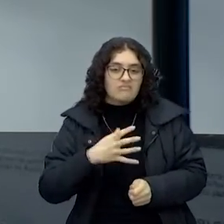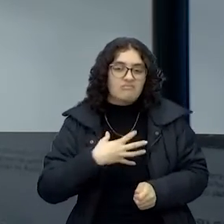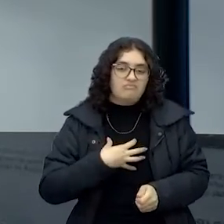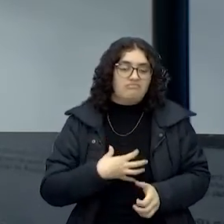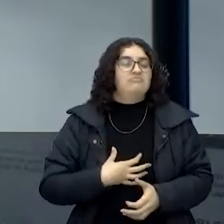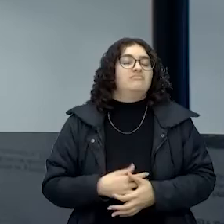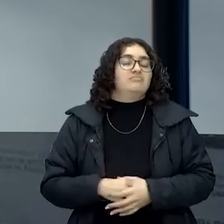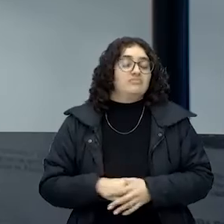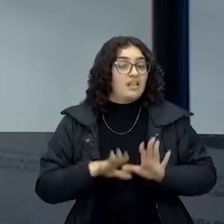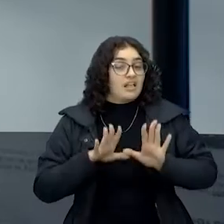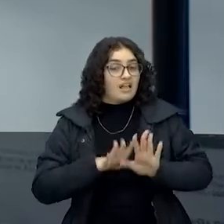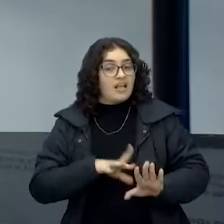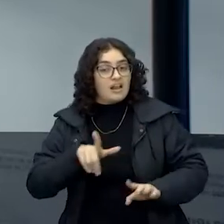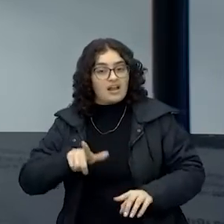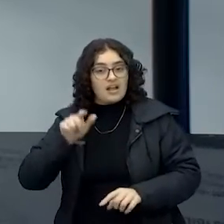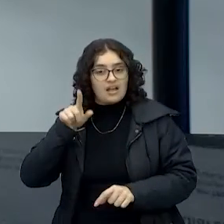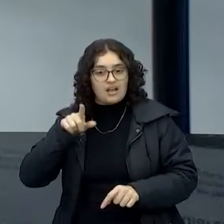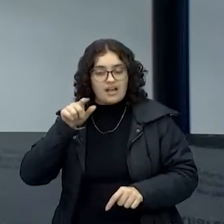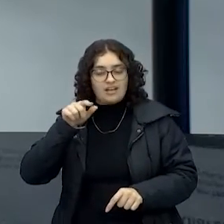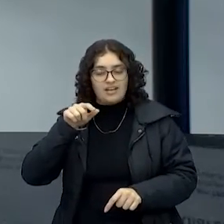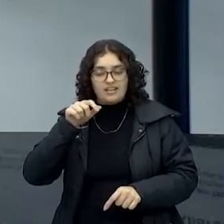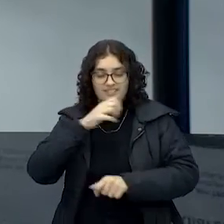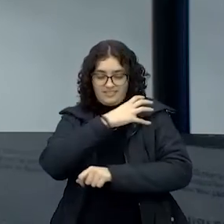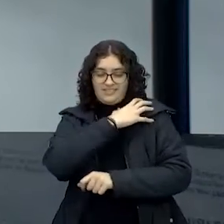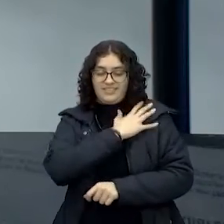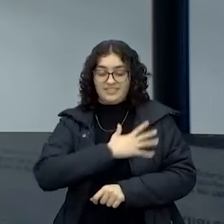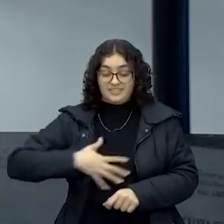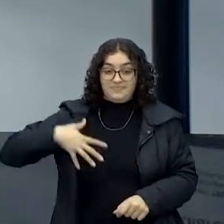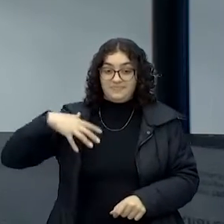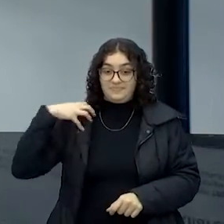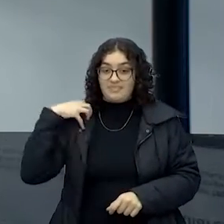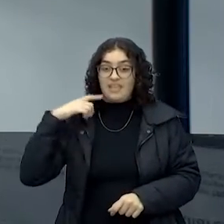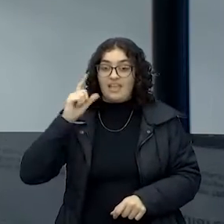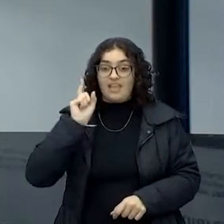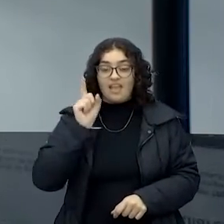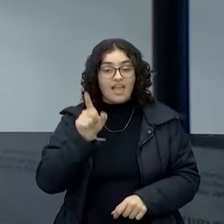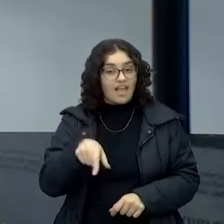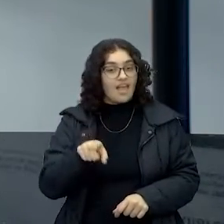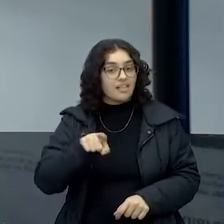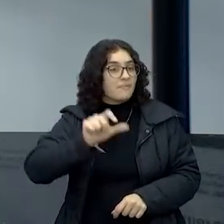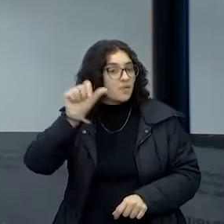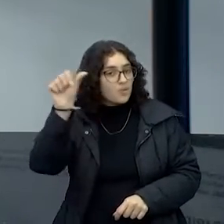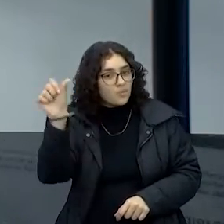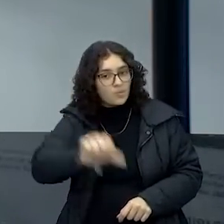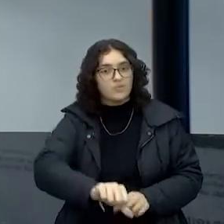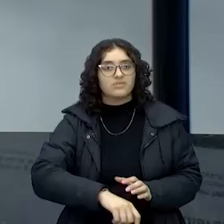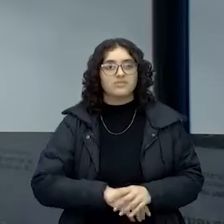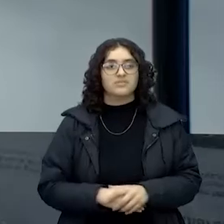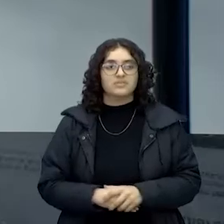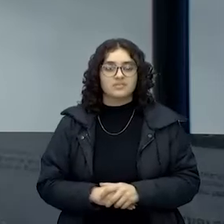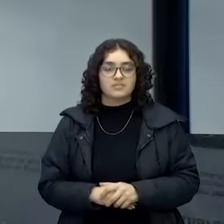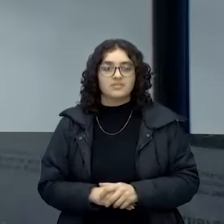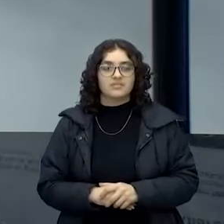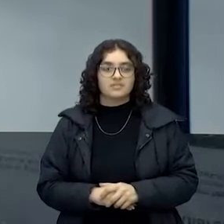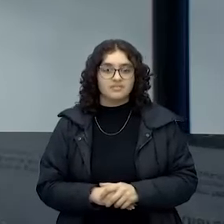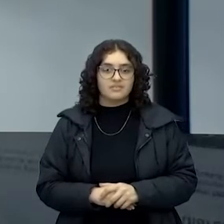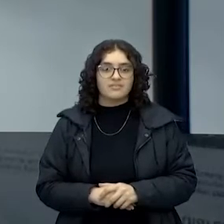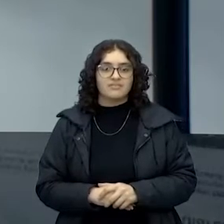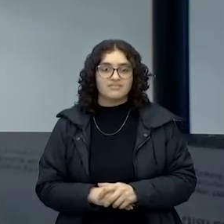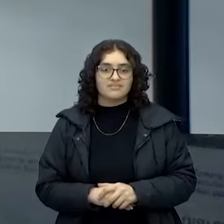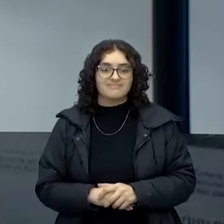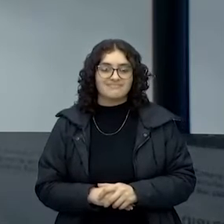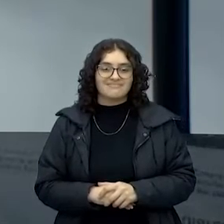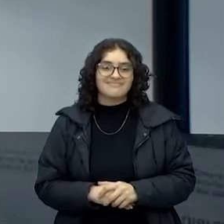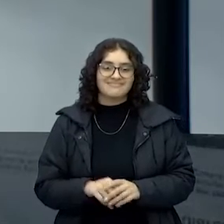Então isso aí, de acordo com Aristóteles, também é um poder ilegítimo, tá? É um poder que não ajuda, né,